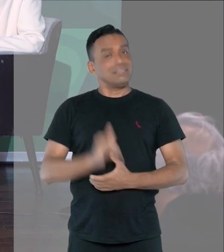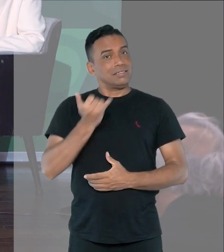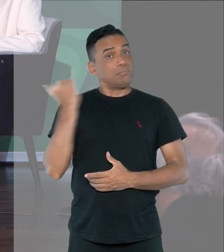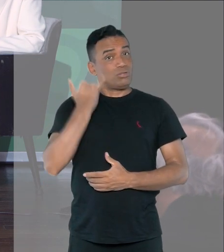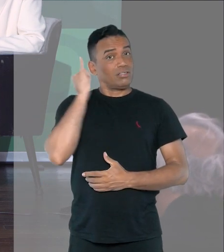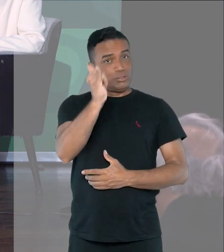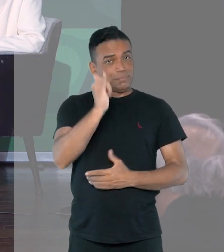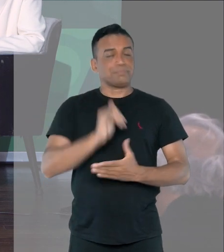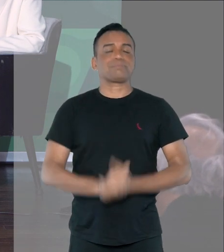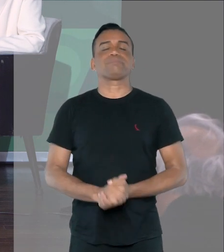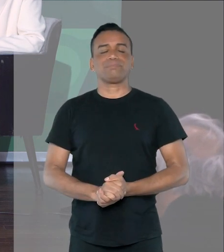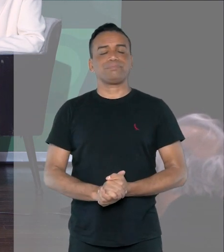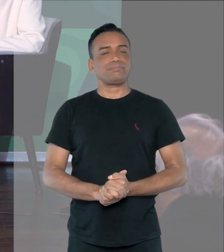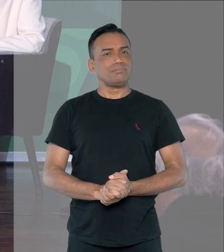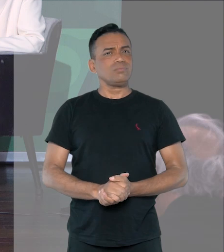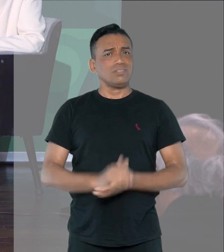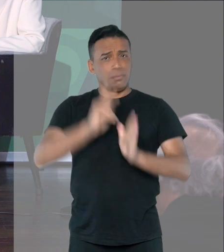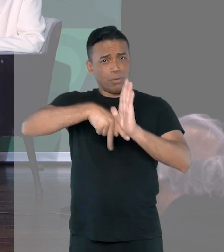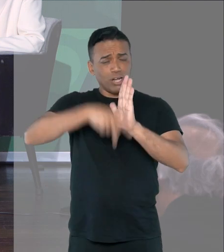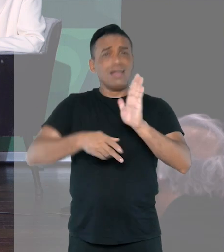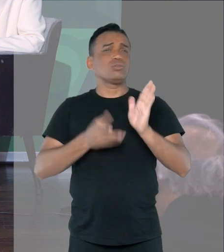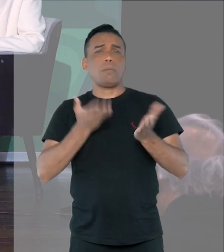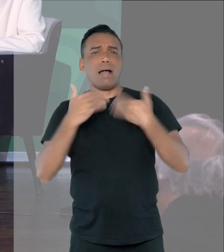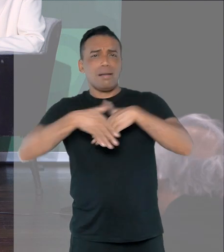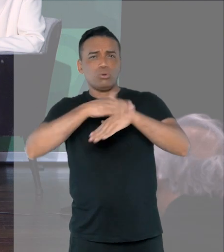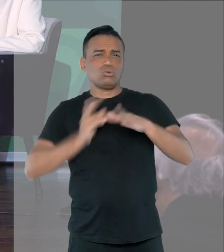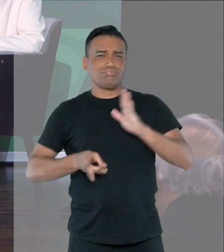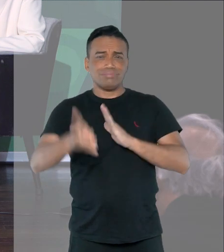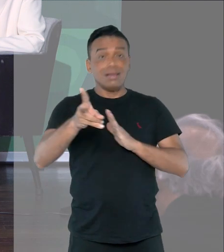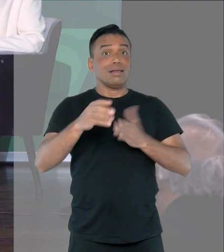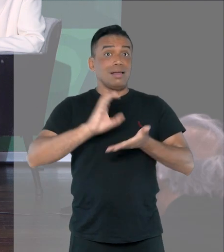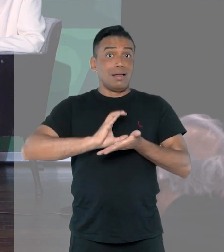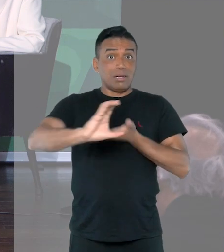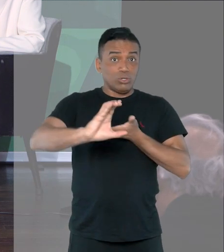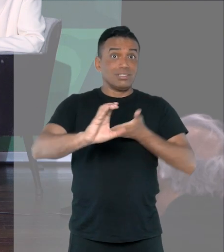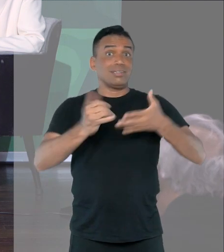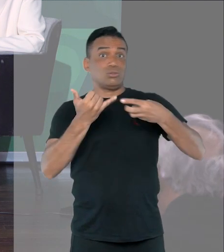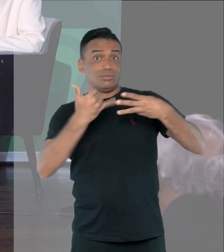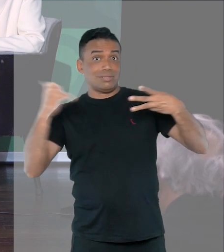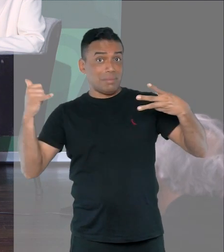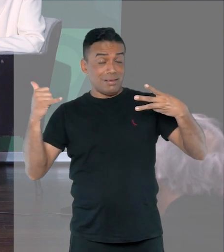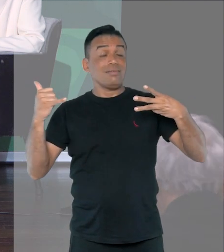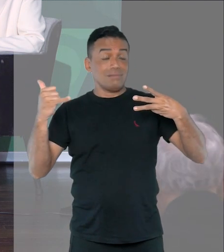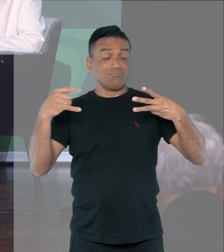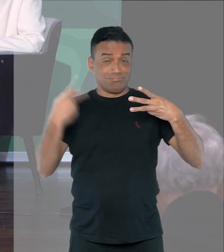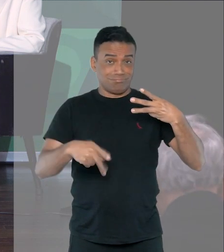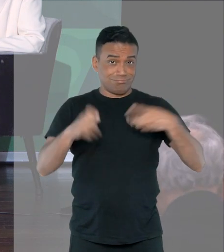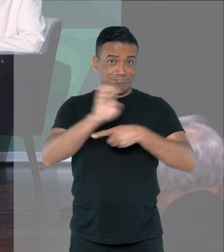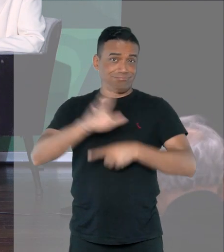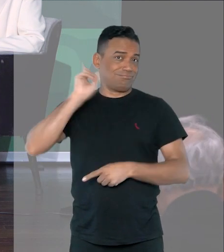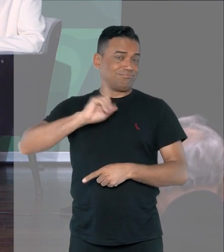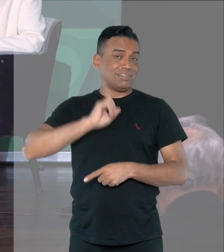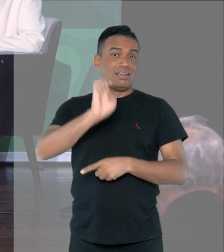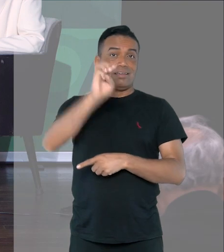dizer aqui que o Sempre um Papo é viabilizado por meio de patrocínio da CEMIG, a Companhia Energética de Minas Gerais,